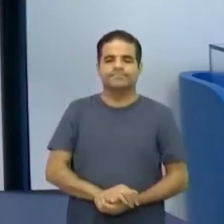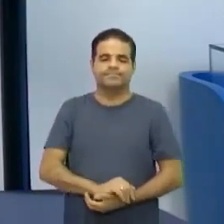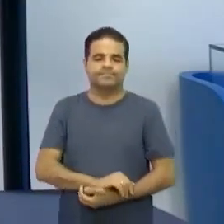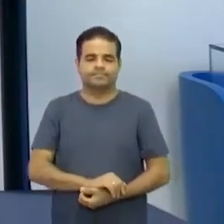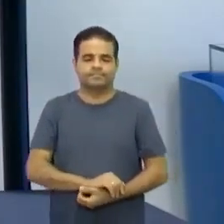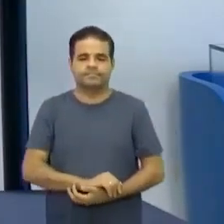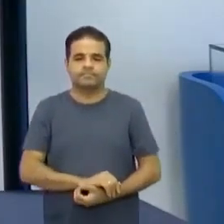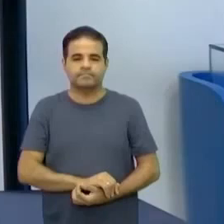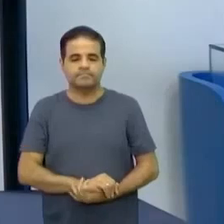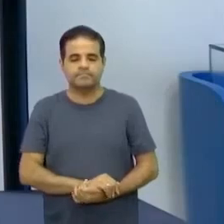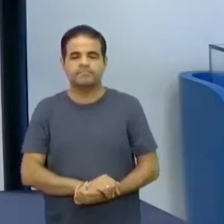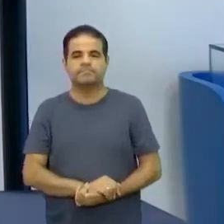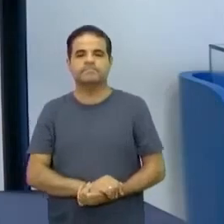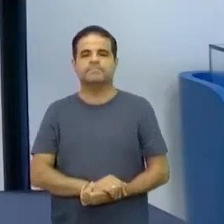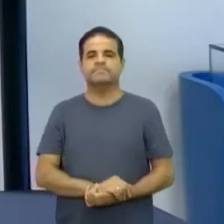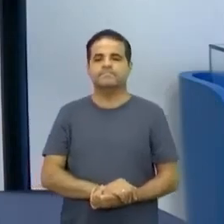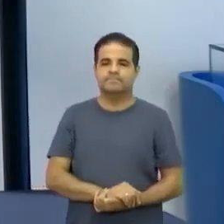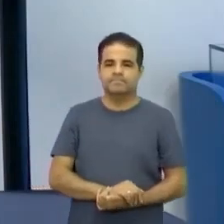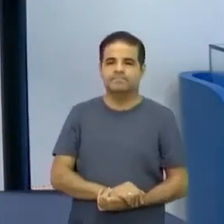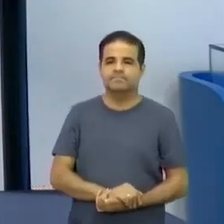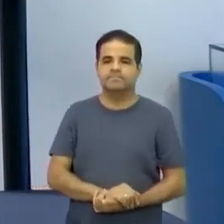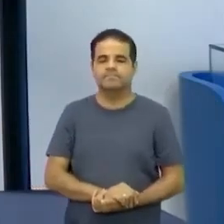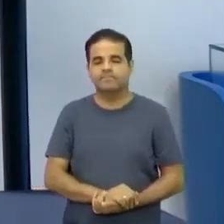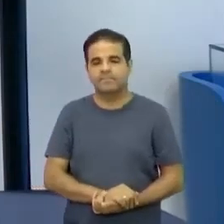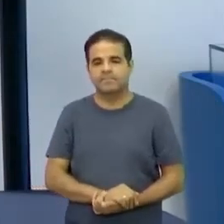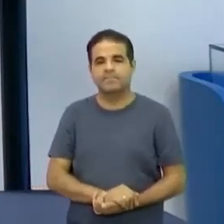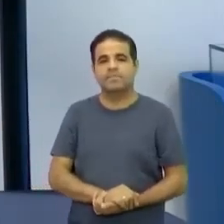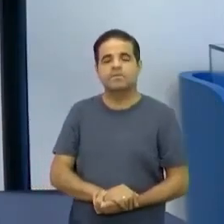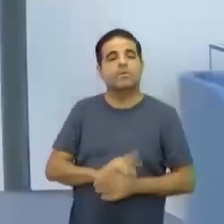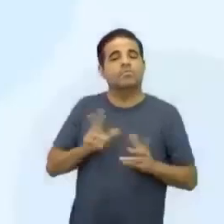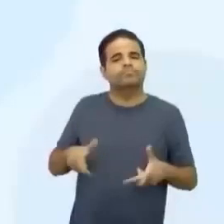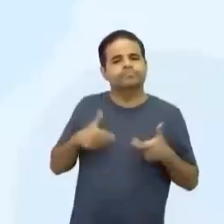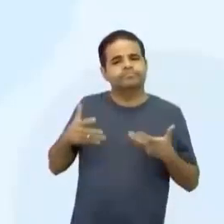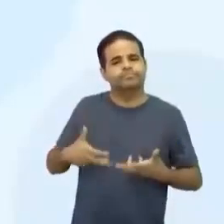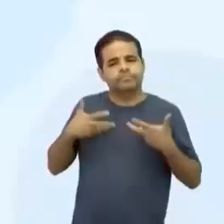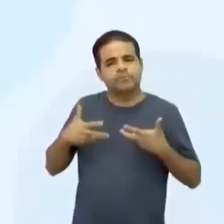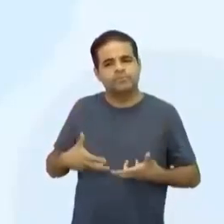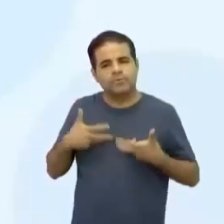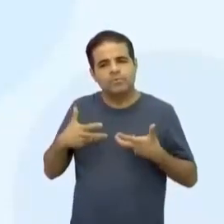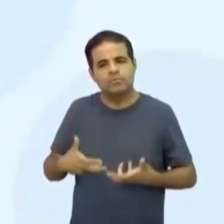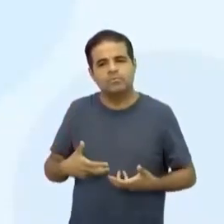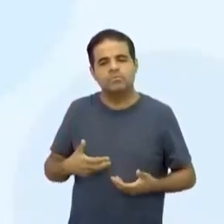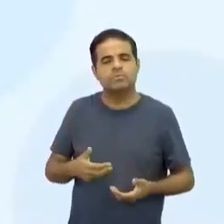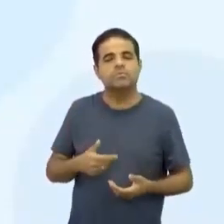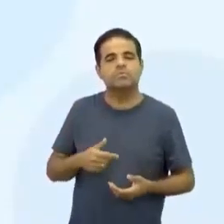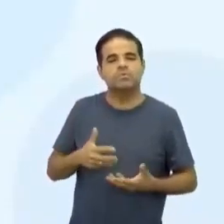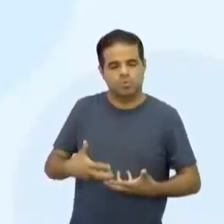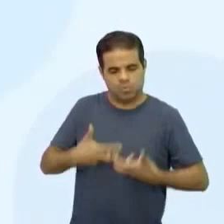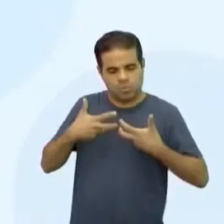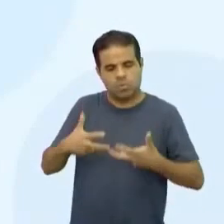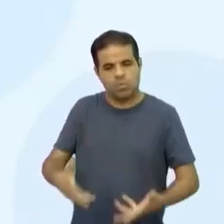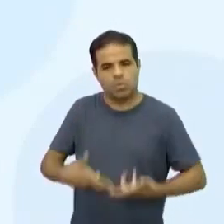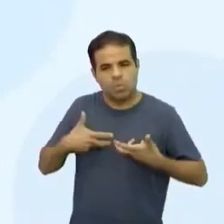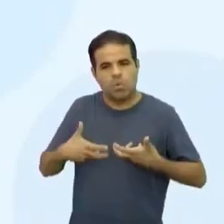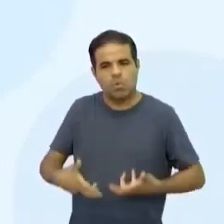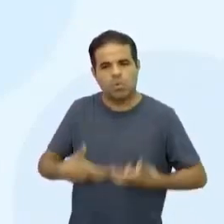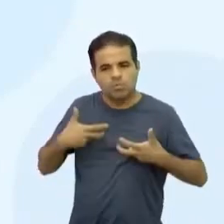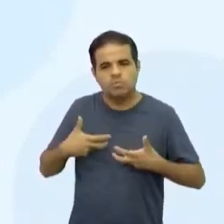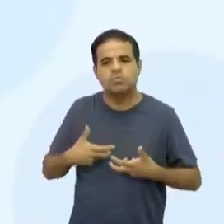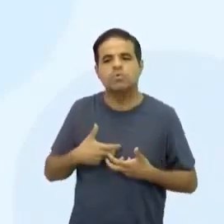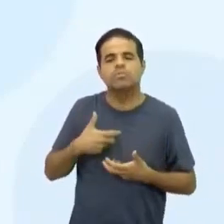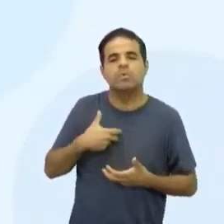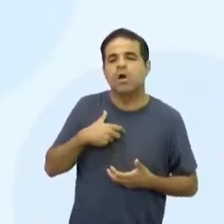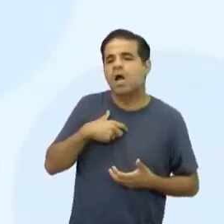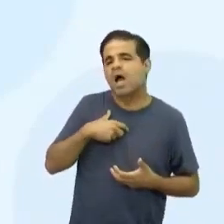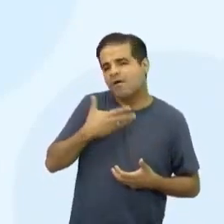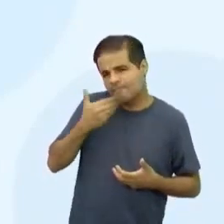bem, vamos lá. Então, o que é o consumo direto de água? O consumo direto é bastante fácil de ser